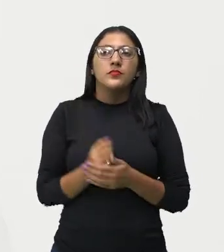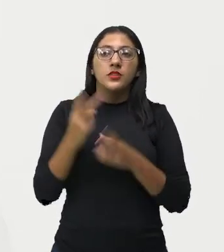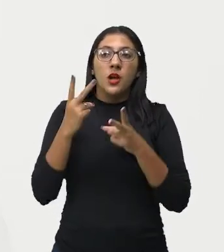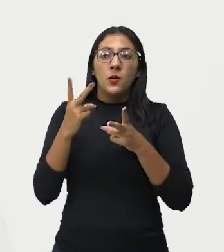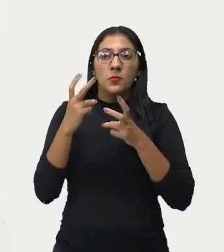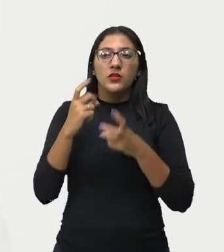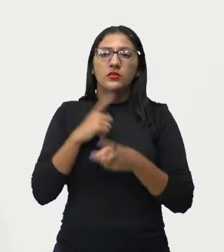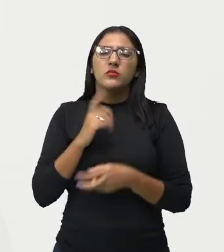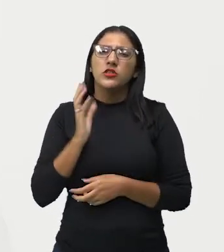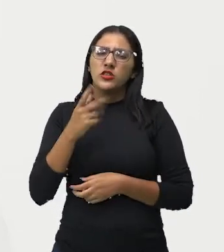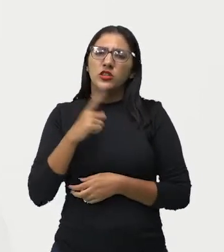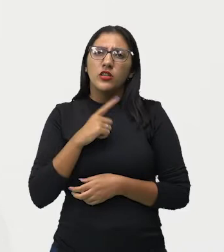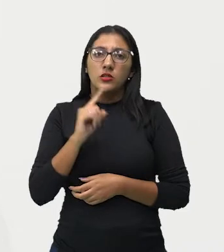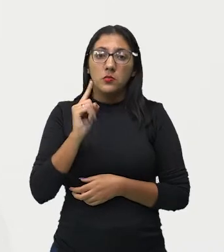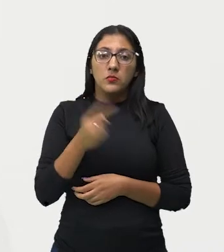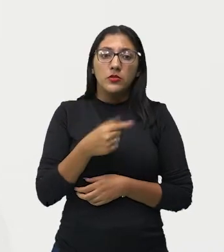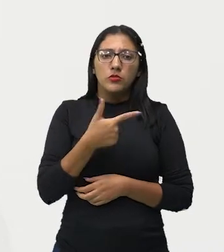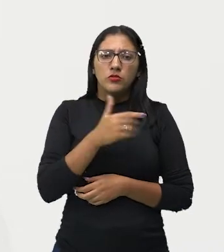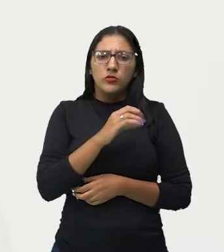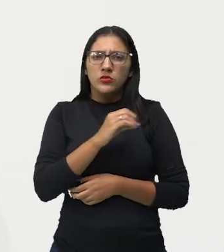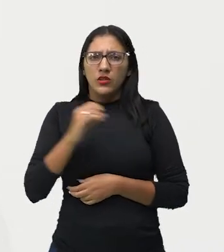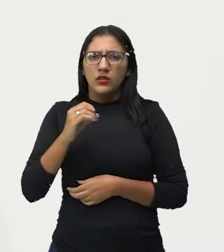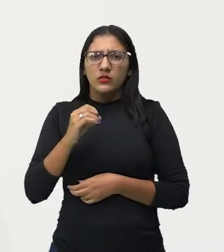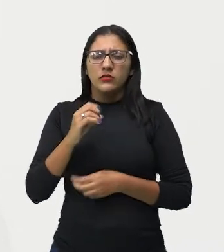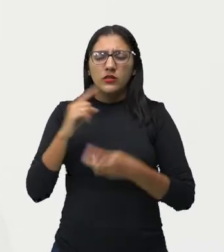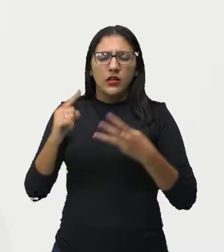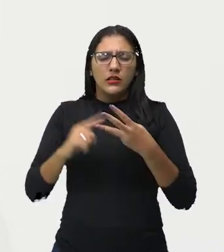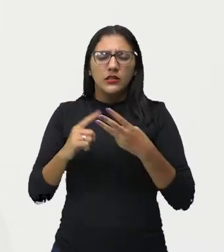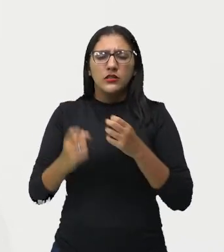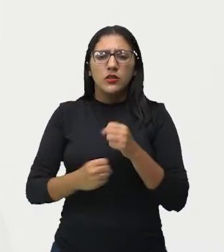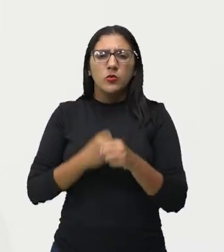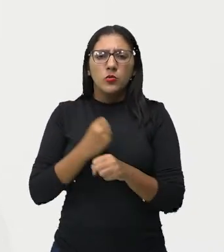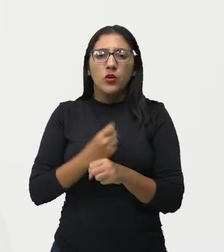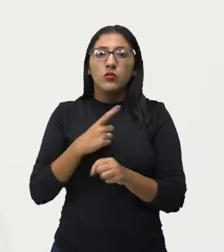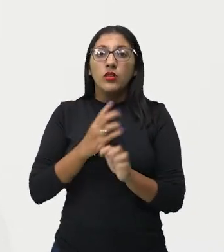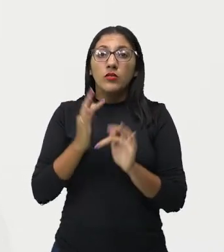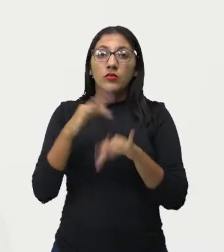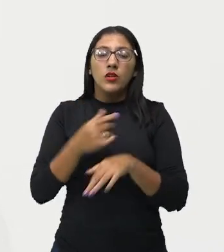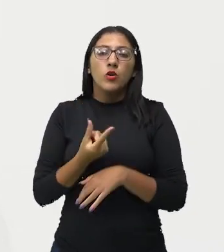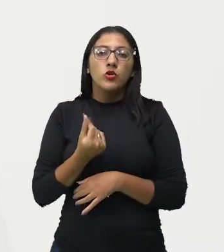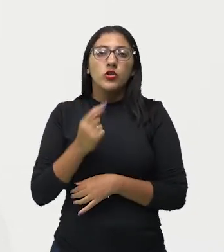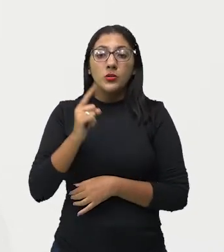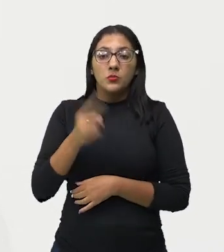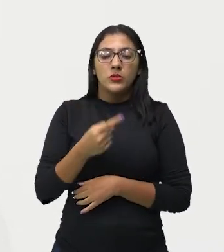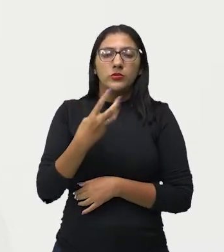que ele já tinha 1.200, ganhou mais 100 no terceiro ano, ficou então com